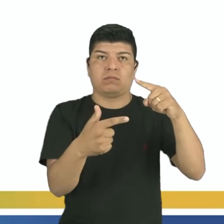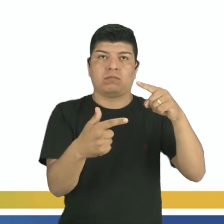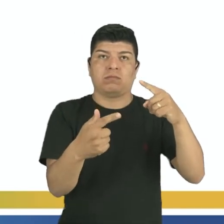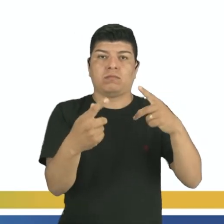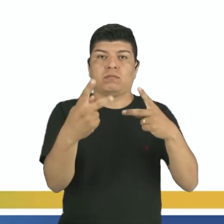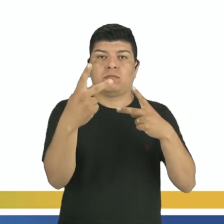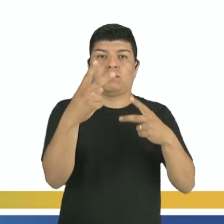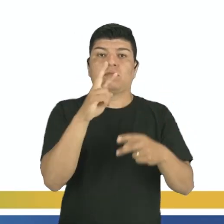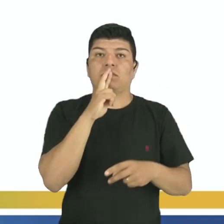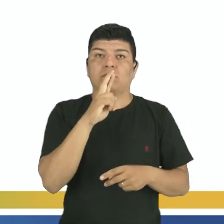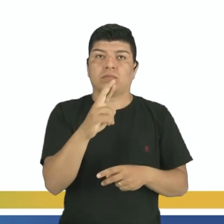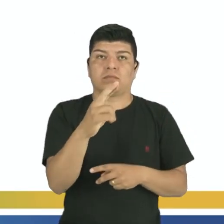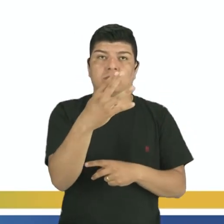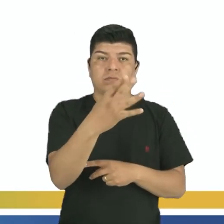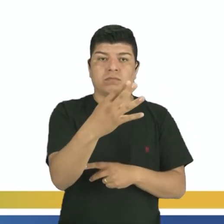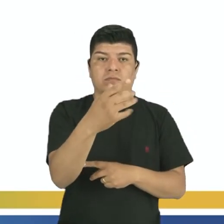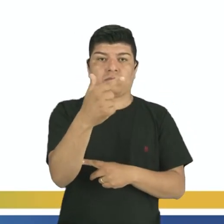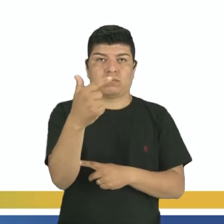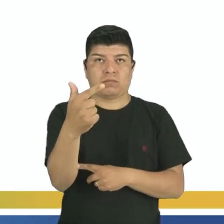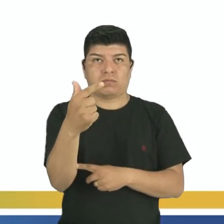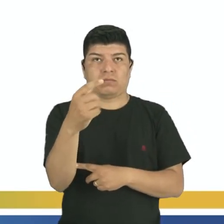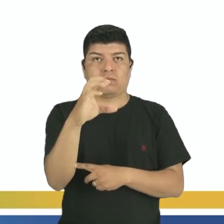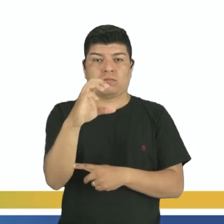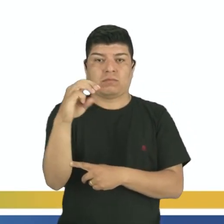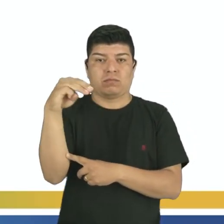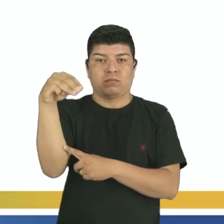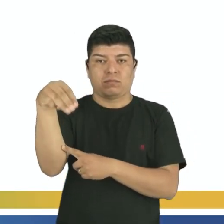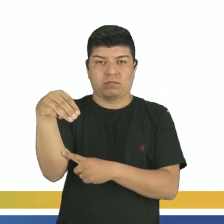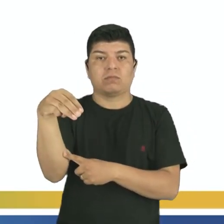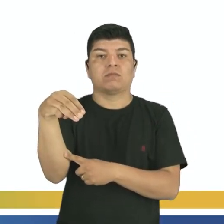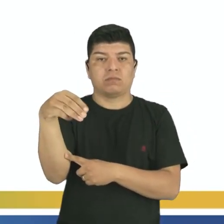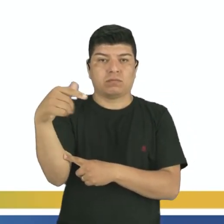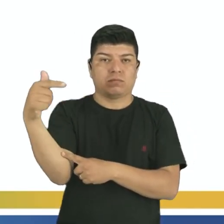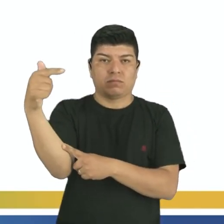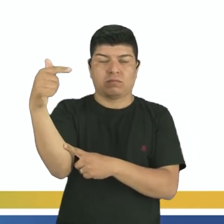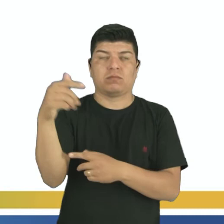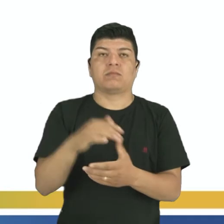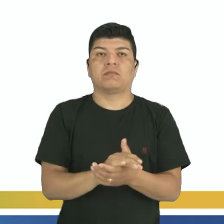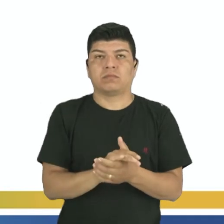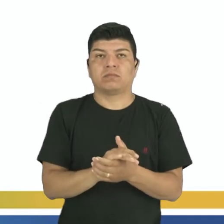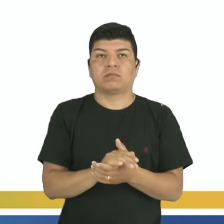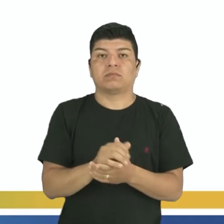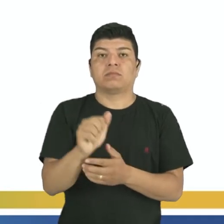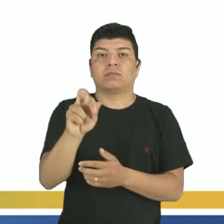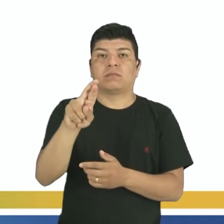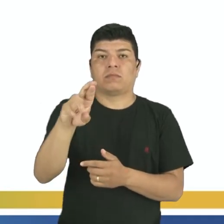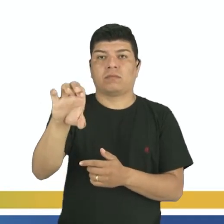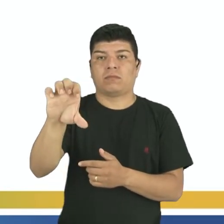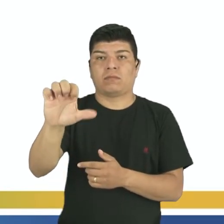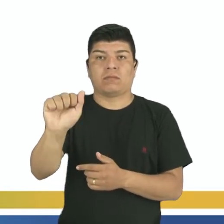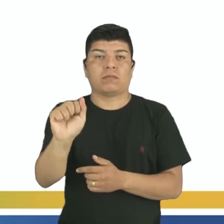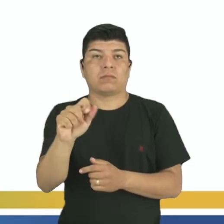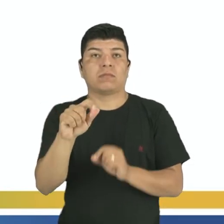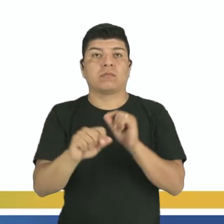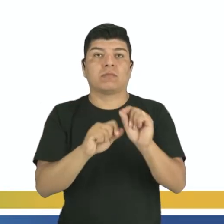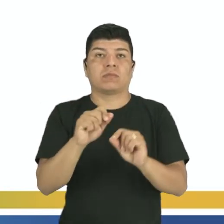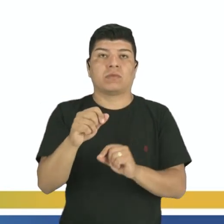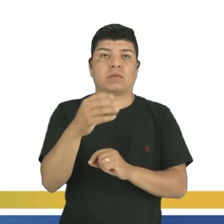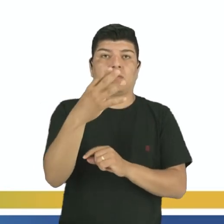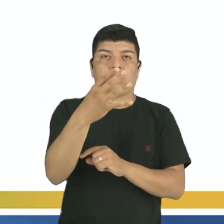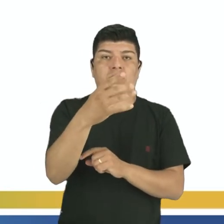42. As medidas estão em centímetro, então a área vai estar em centímetro quadrado. Então a área desse triângulo seria